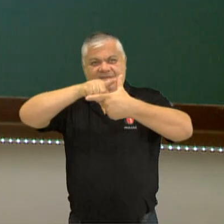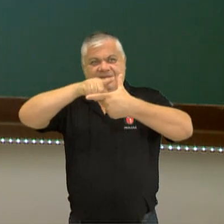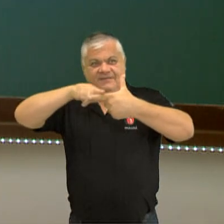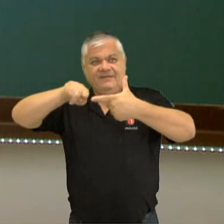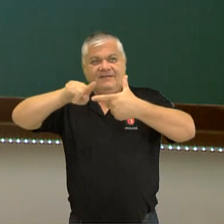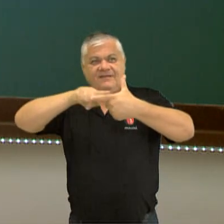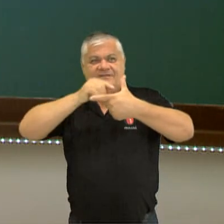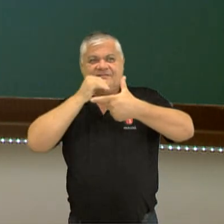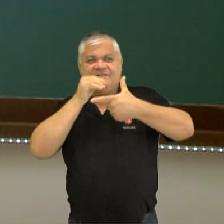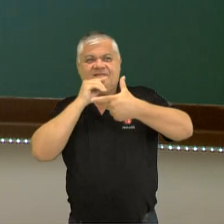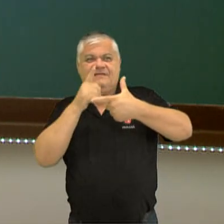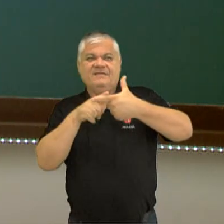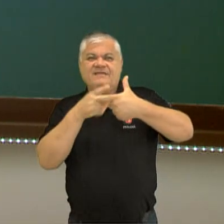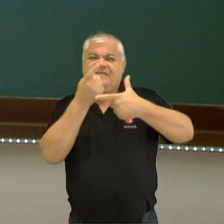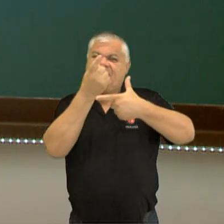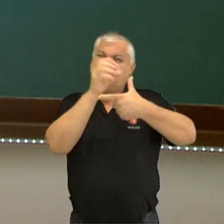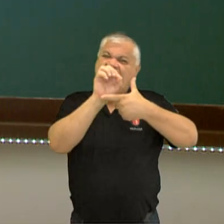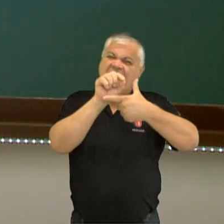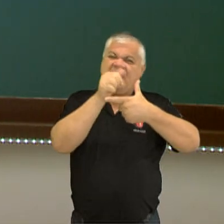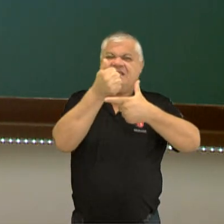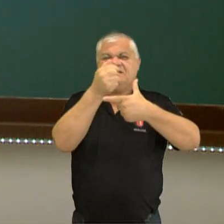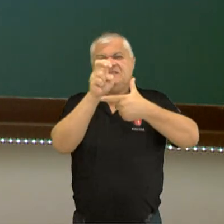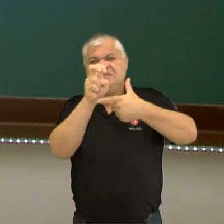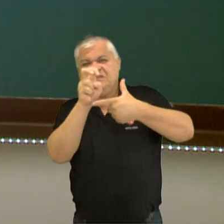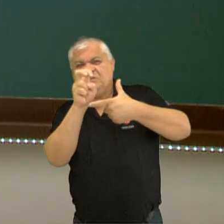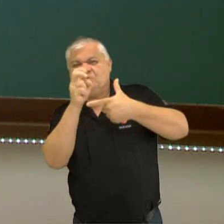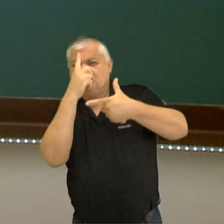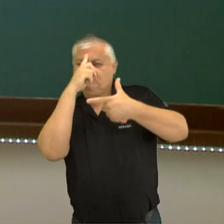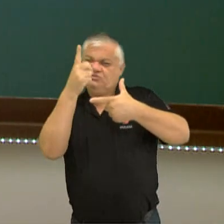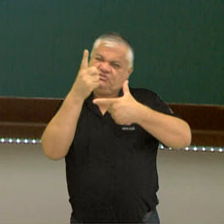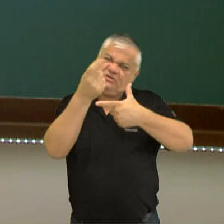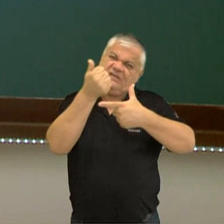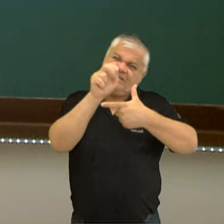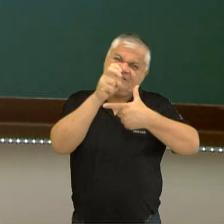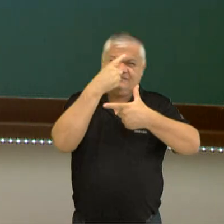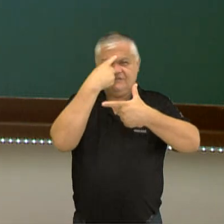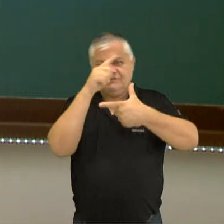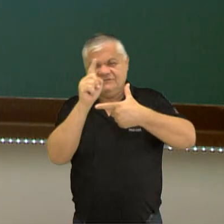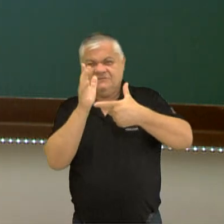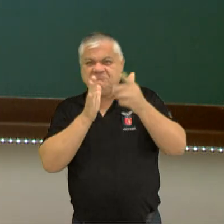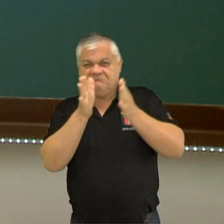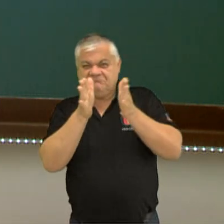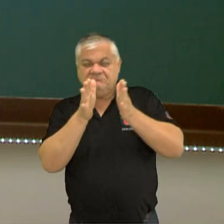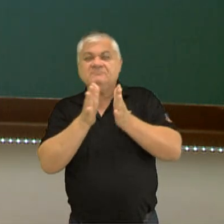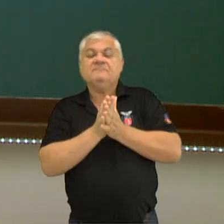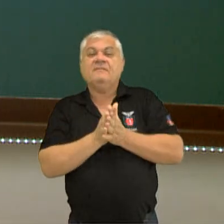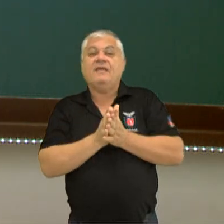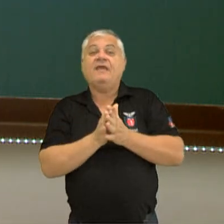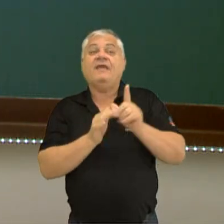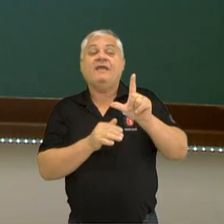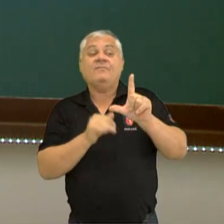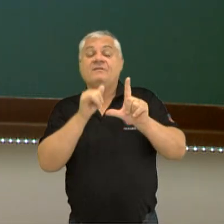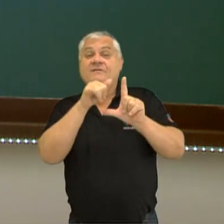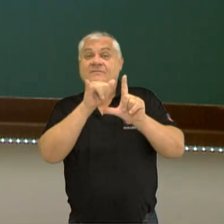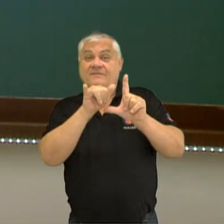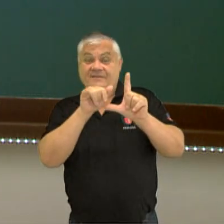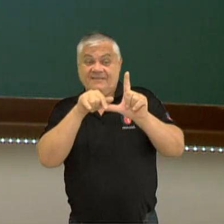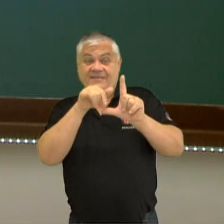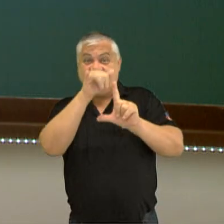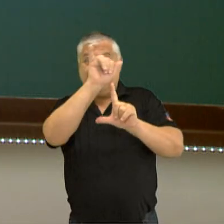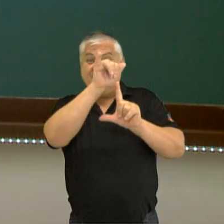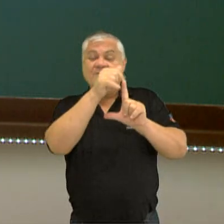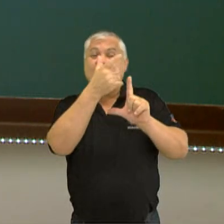aqui entre o 15º dia e o 19º, está por ali, é o ponto que o Y vale